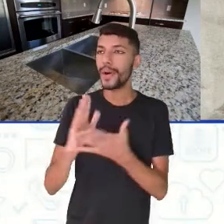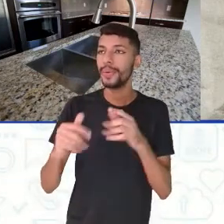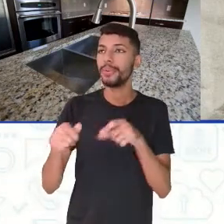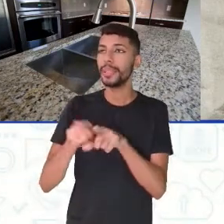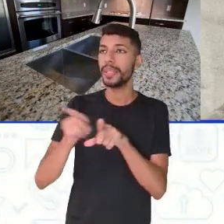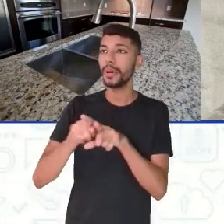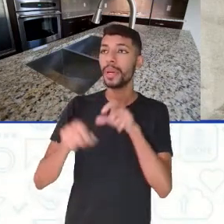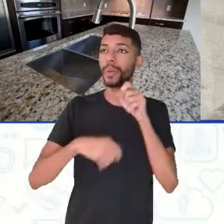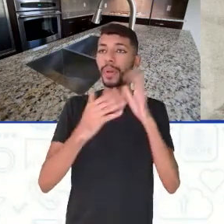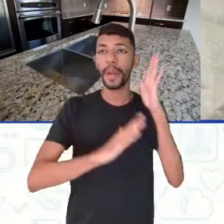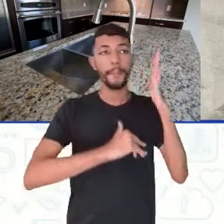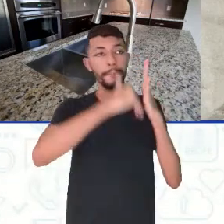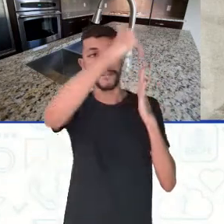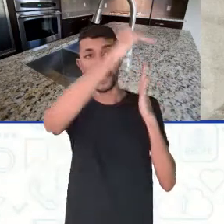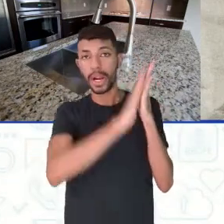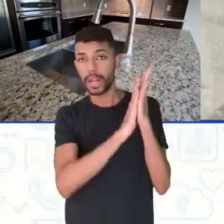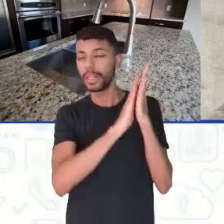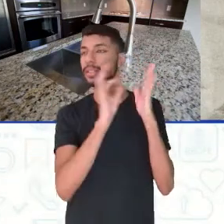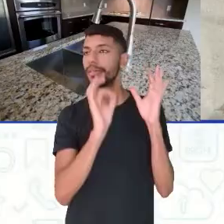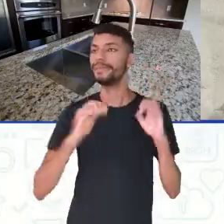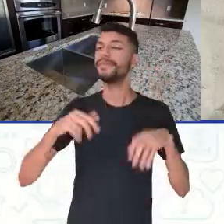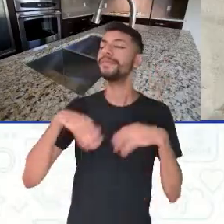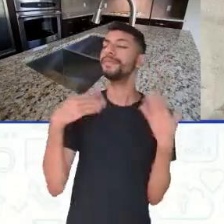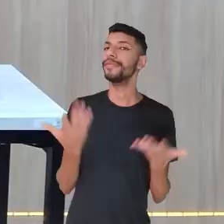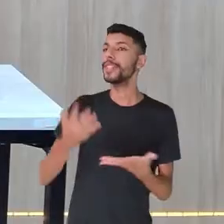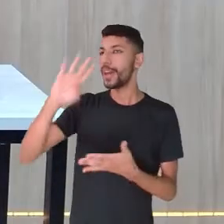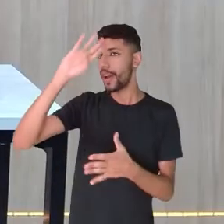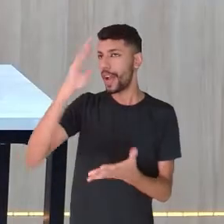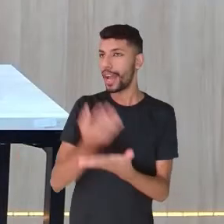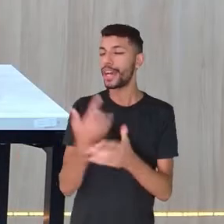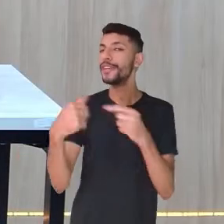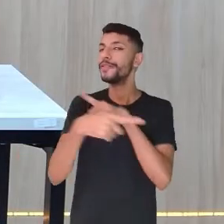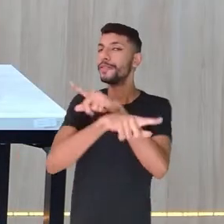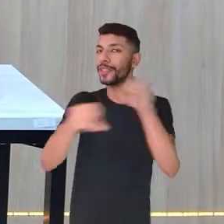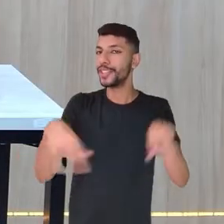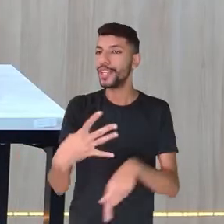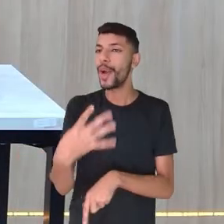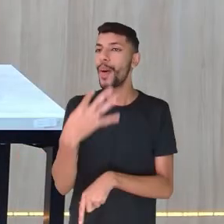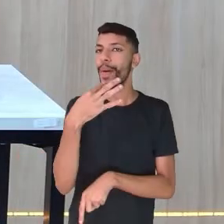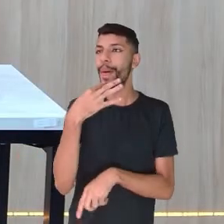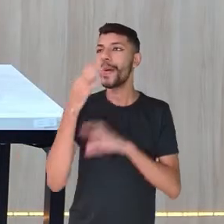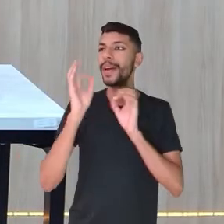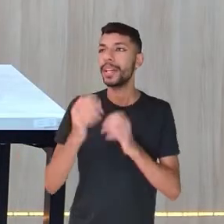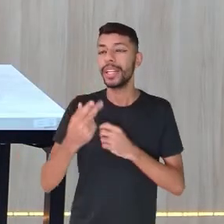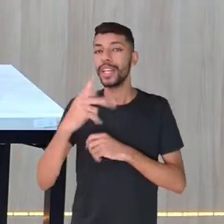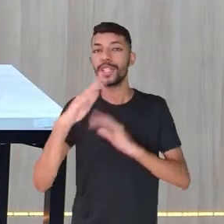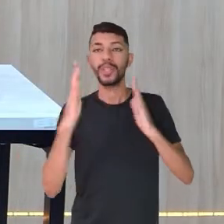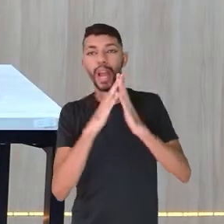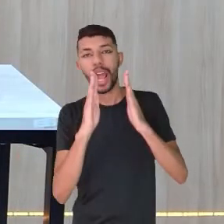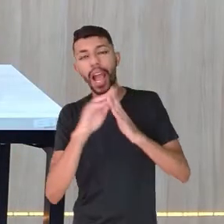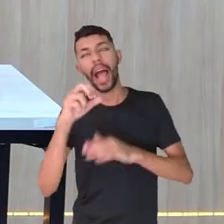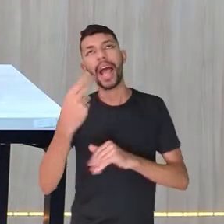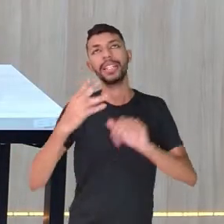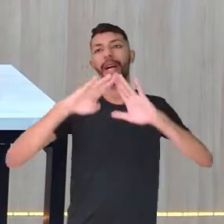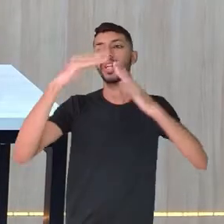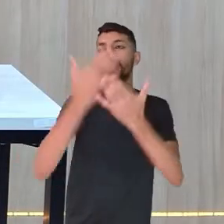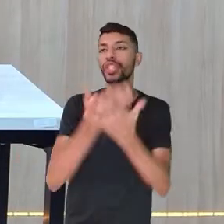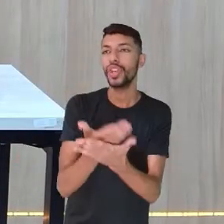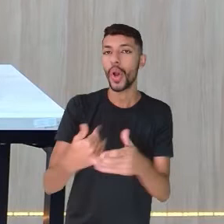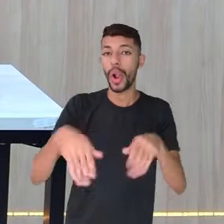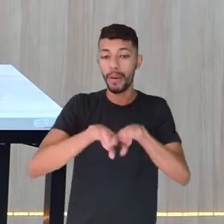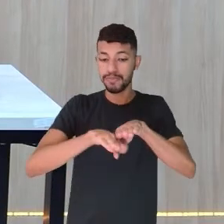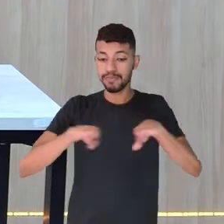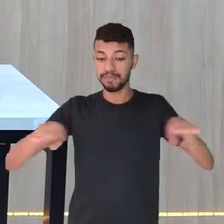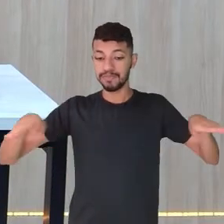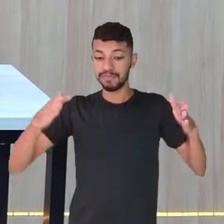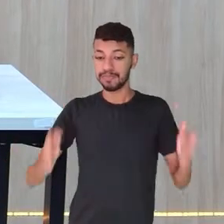do granito, eu acredito que vocês conheçam, ou da casa de vocês, ou aí da escola de vocês, o balcão, né, onde